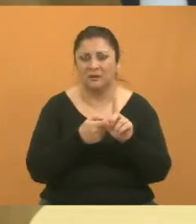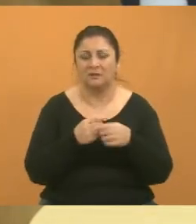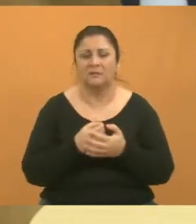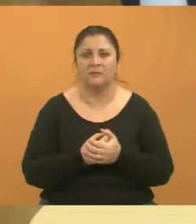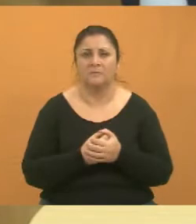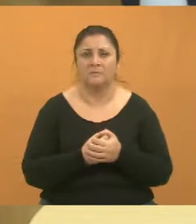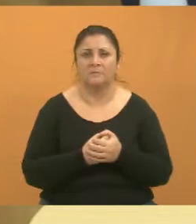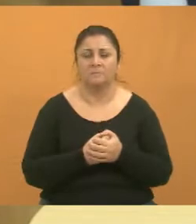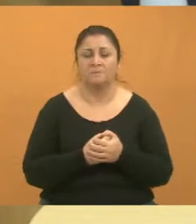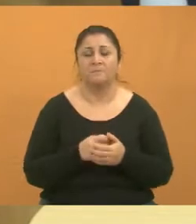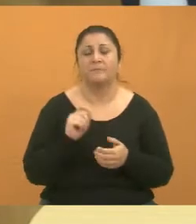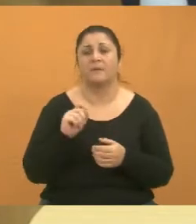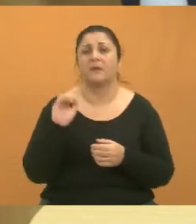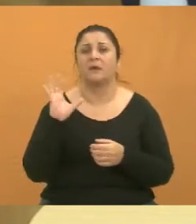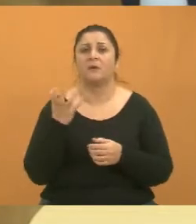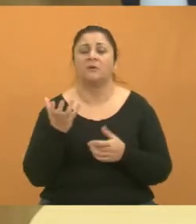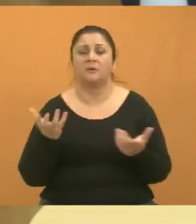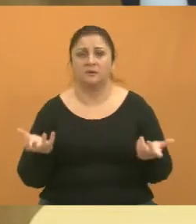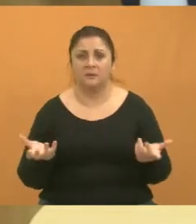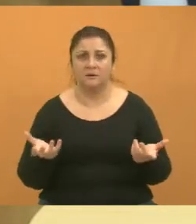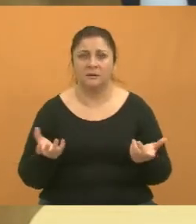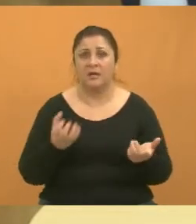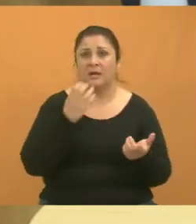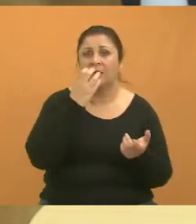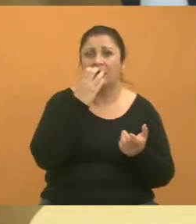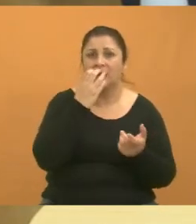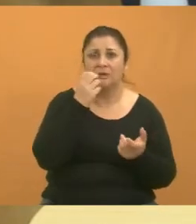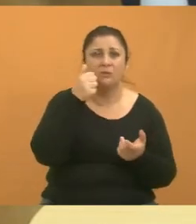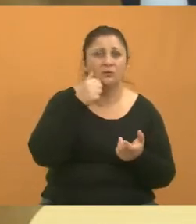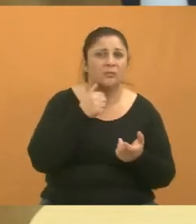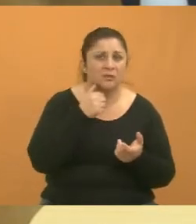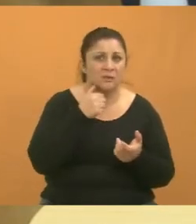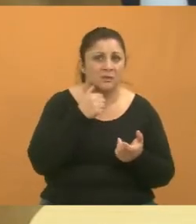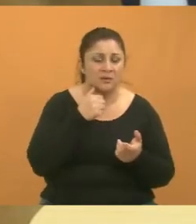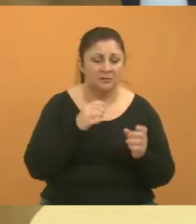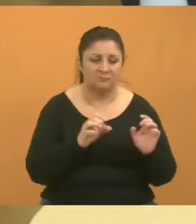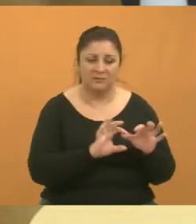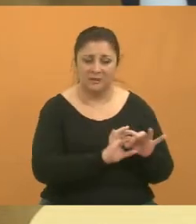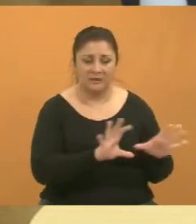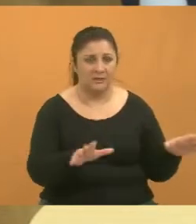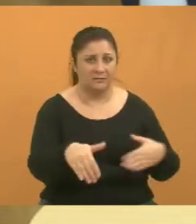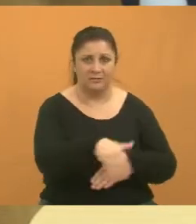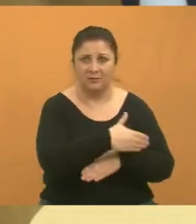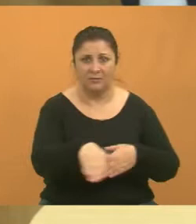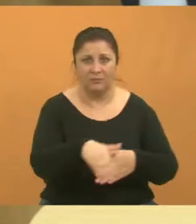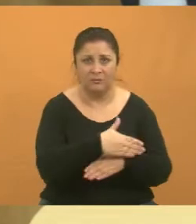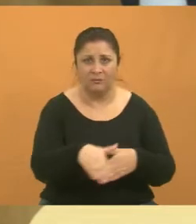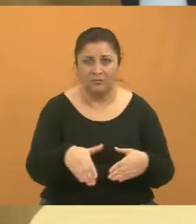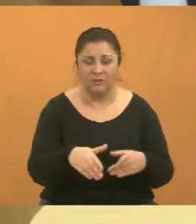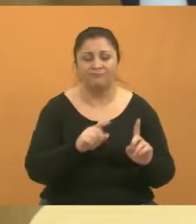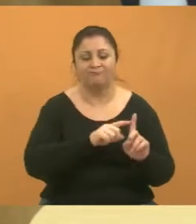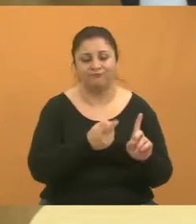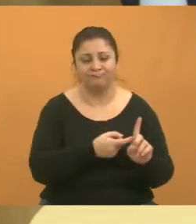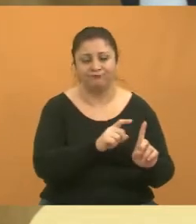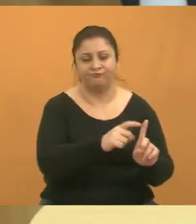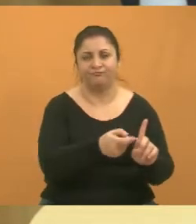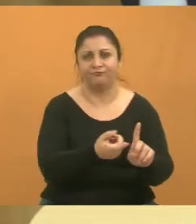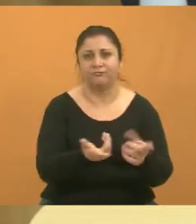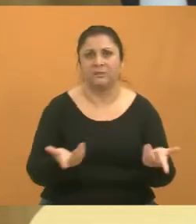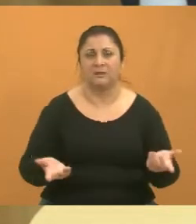cio. Consequentemente, essas cadelas no cio provavelmente ficarão prenhas.